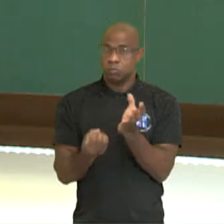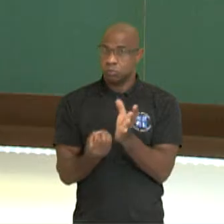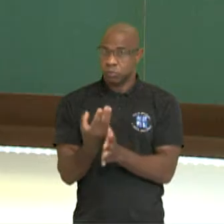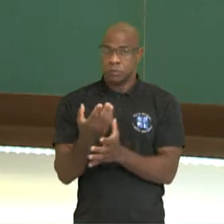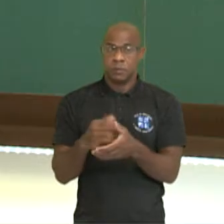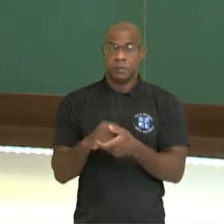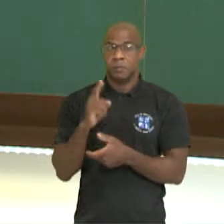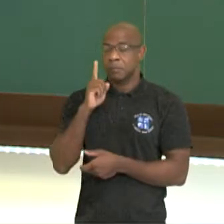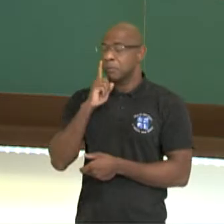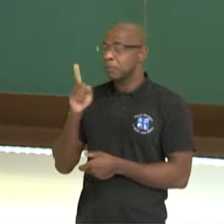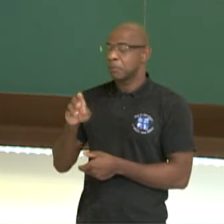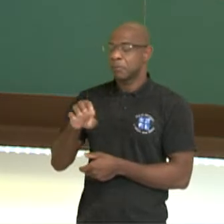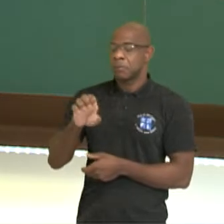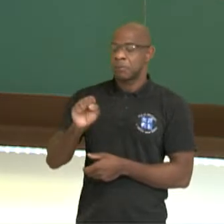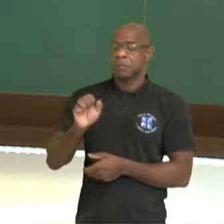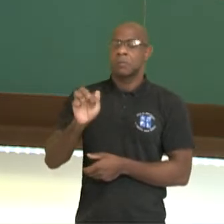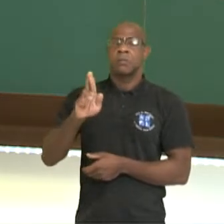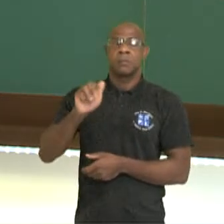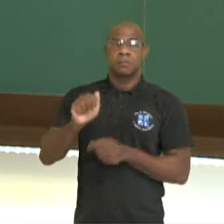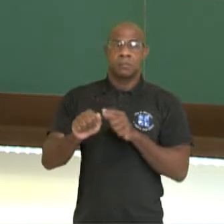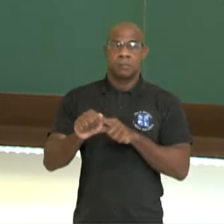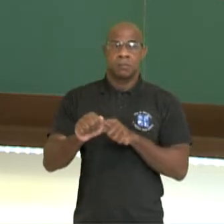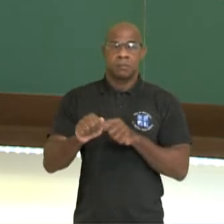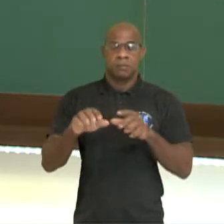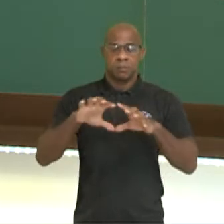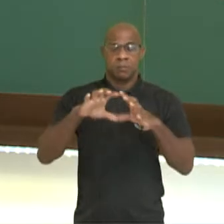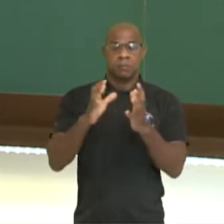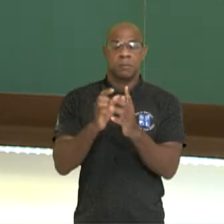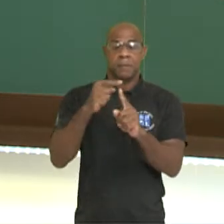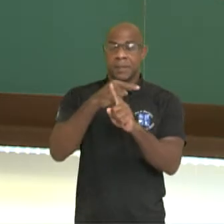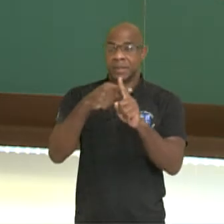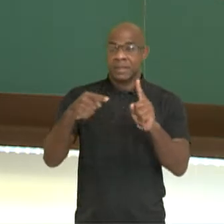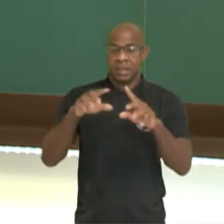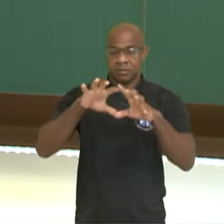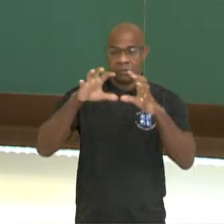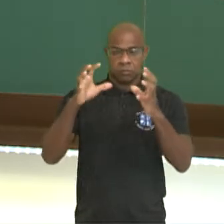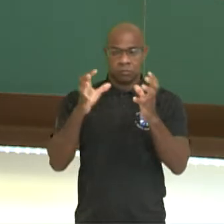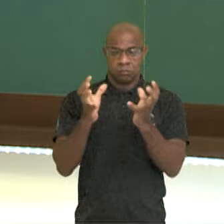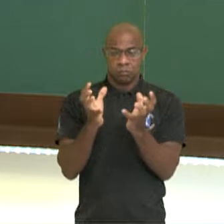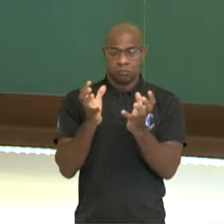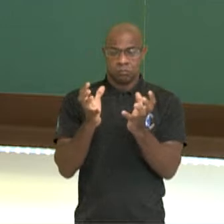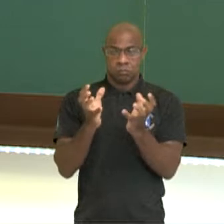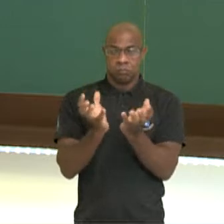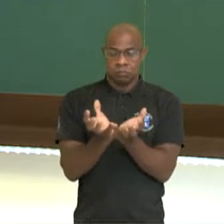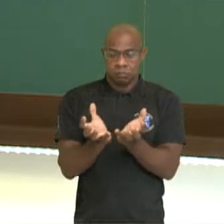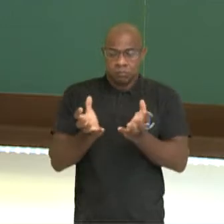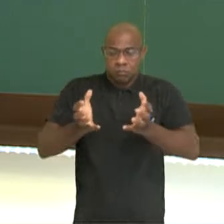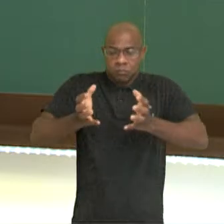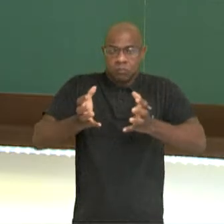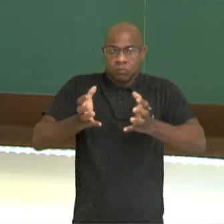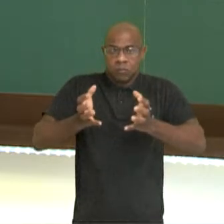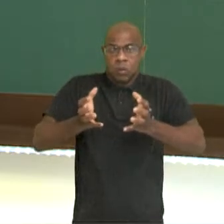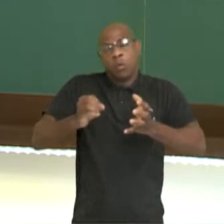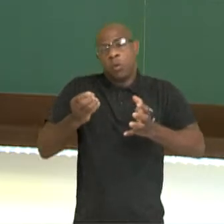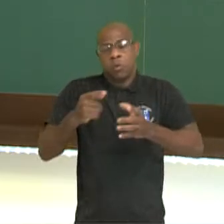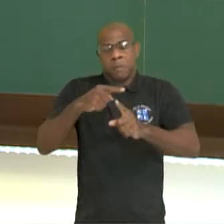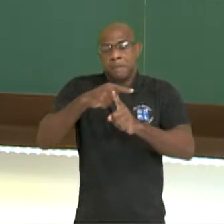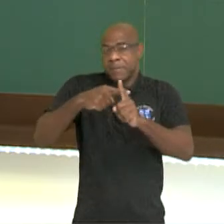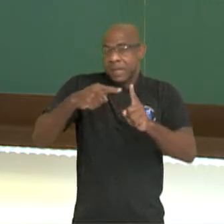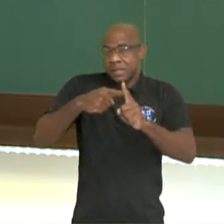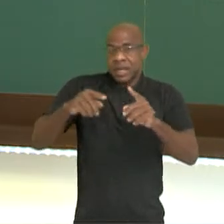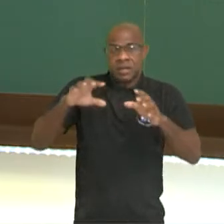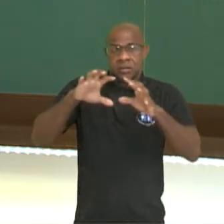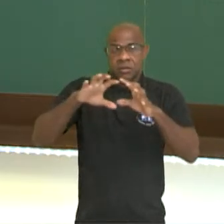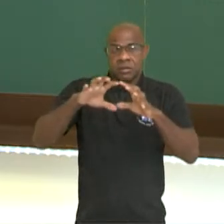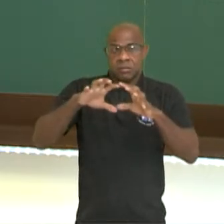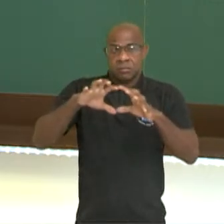caso da esfera, vai ser um semicírculo, né? Semicírculo, o que é? Metade de um círculo. E ele